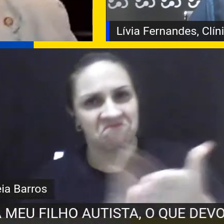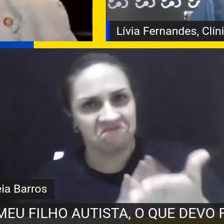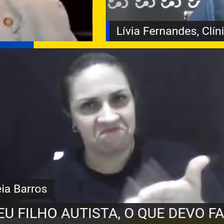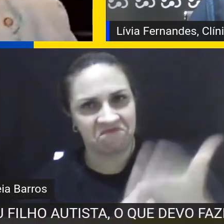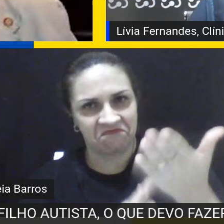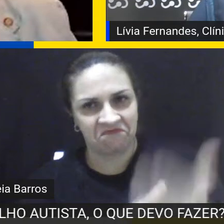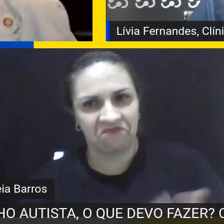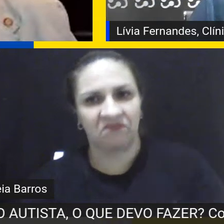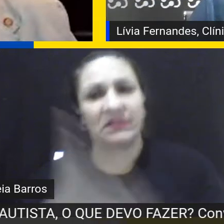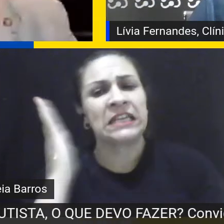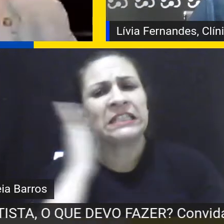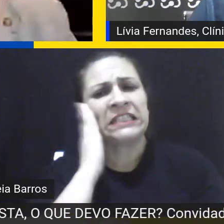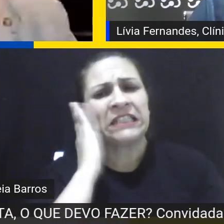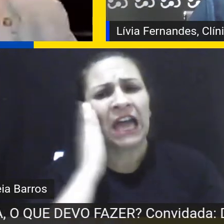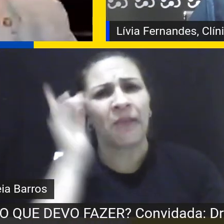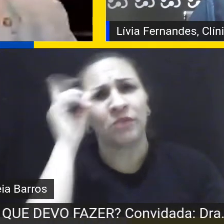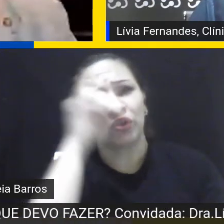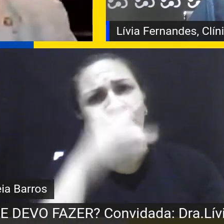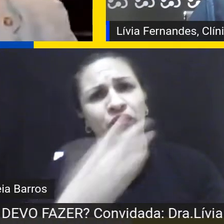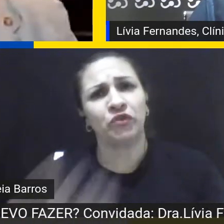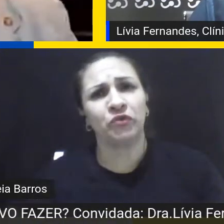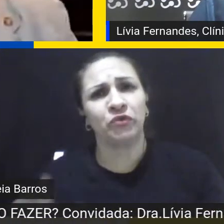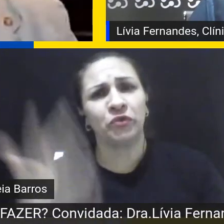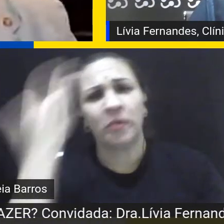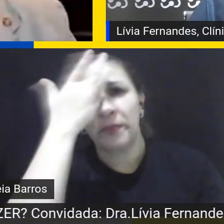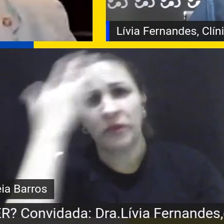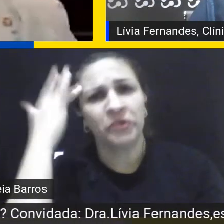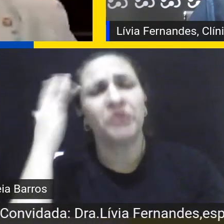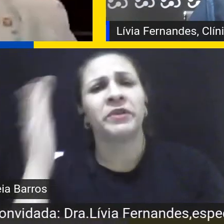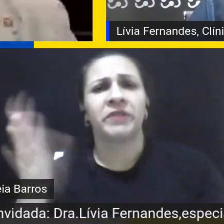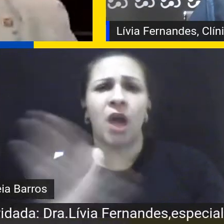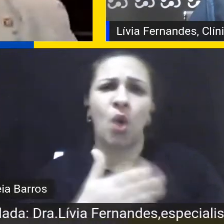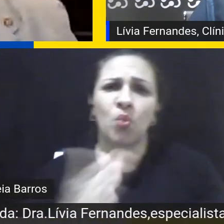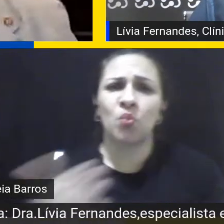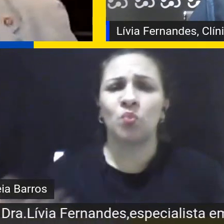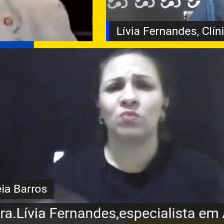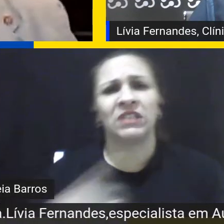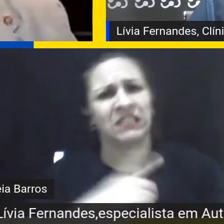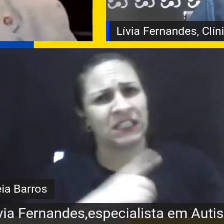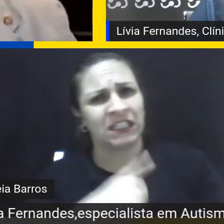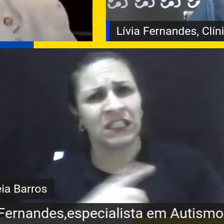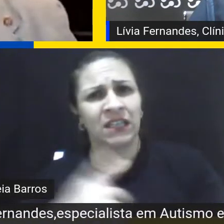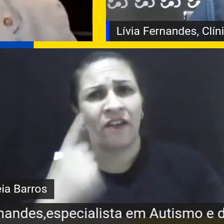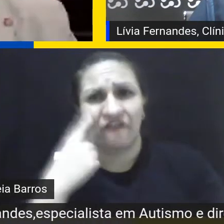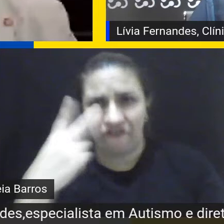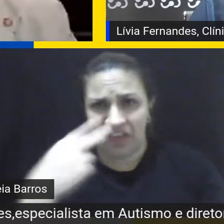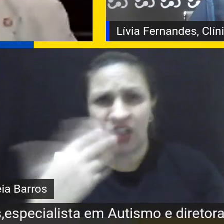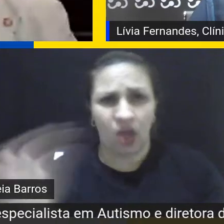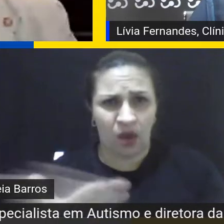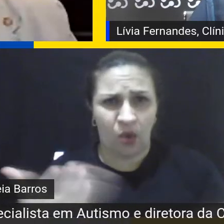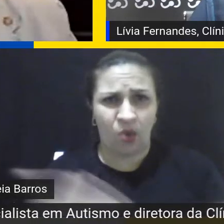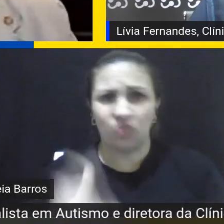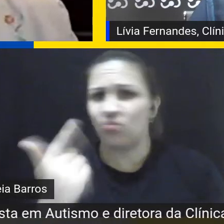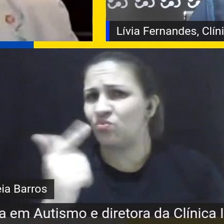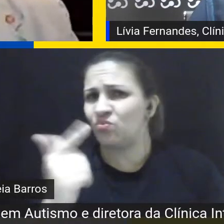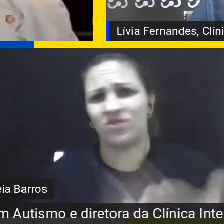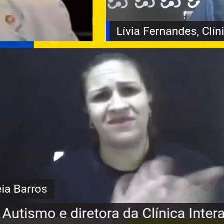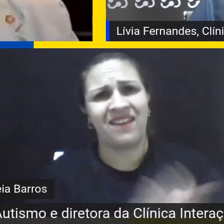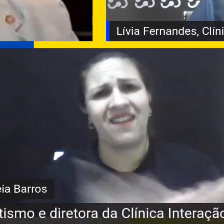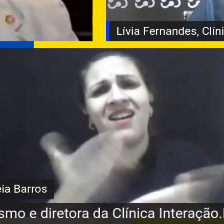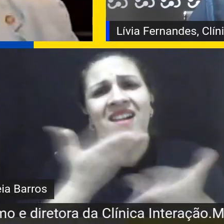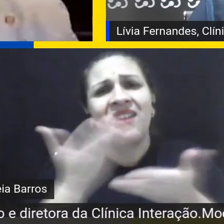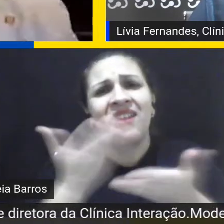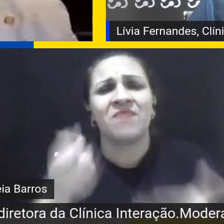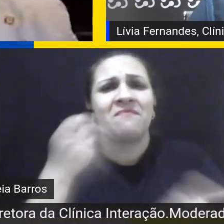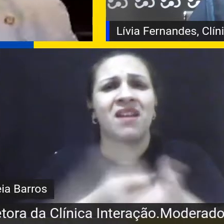gente sabe da dificuldade das pessoas, alguns que até estão nos ouvindo, não têm acesso a terapias.